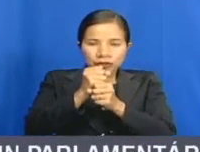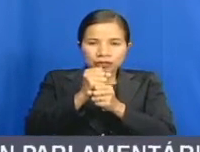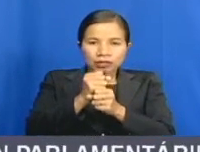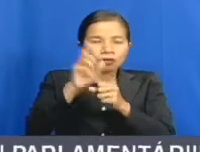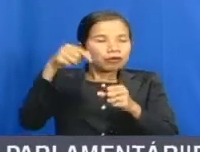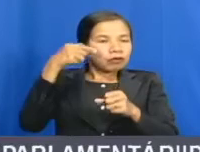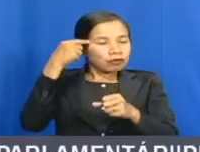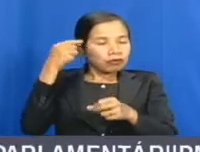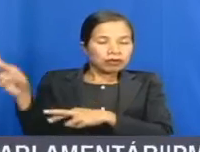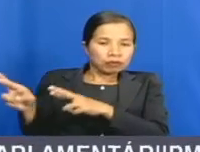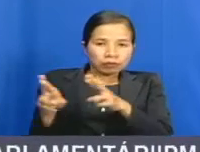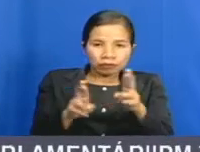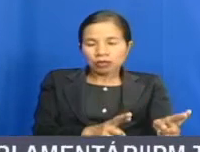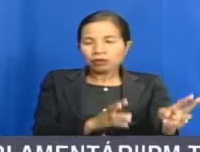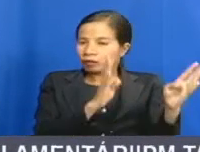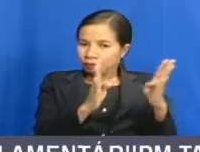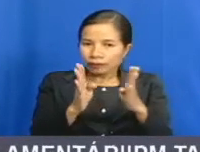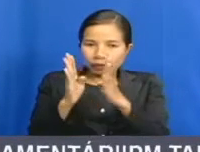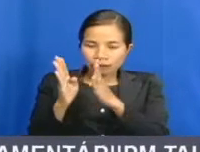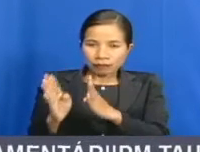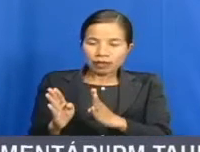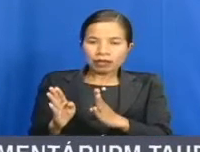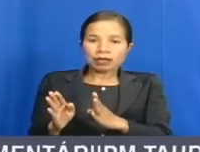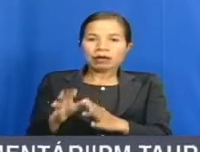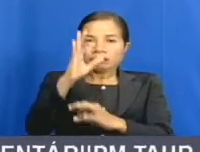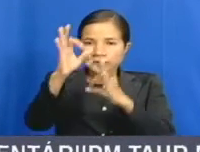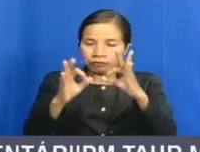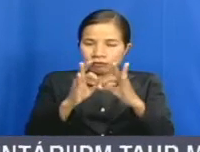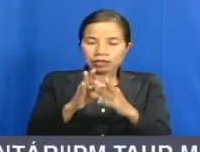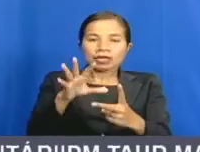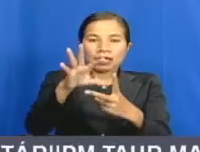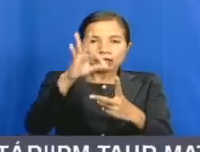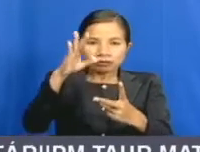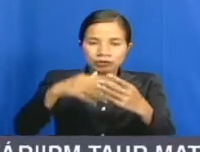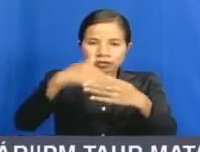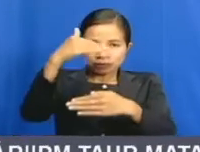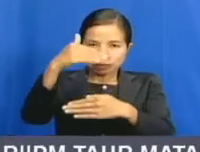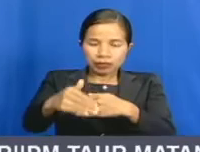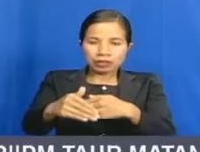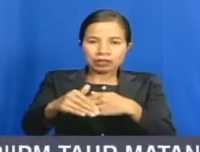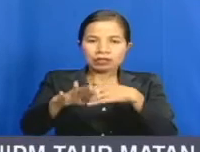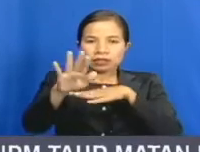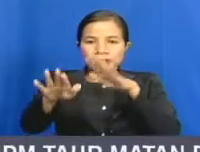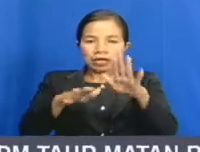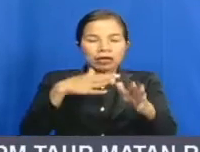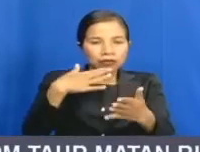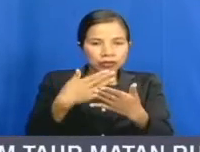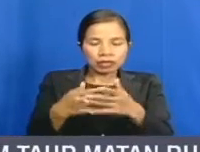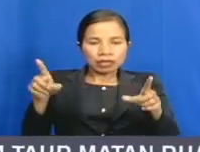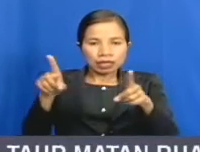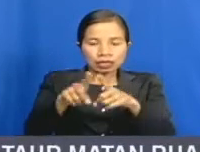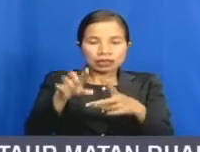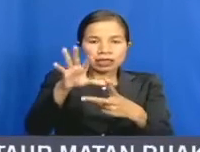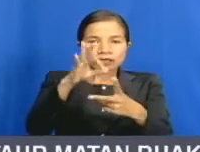governo pronto para organizar e garante que as eleições não vêm mais. Se ela odia, a nessas eleições